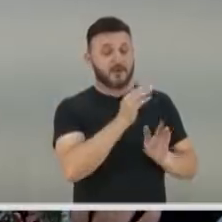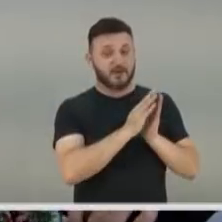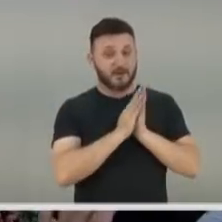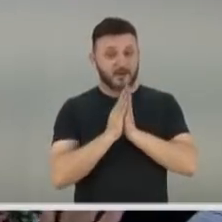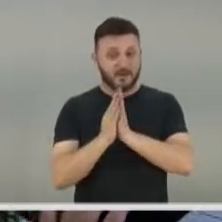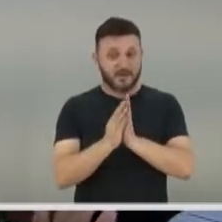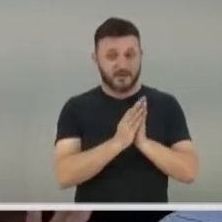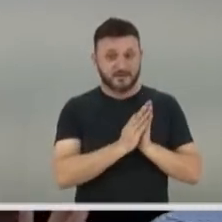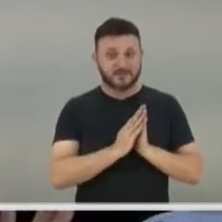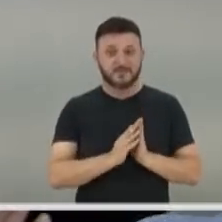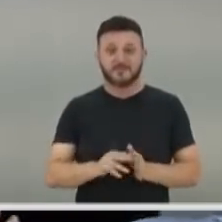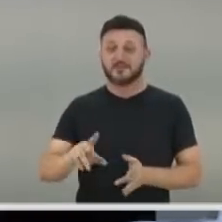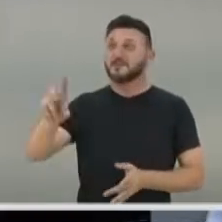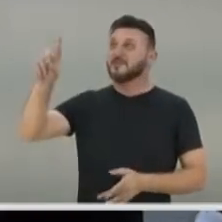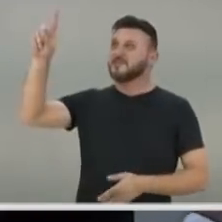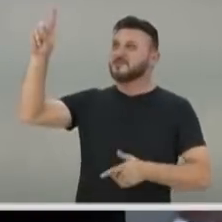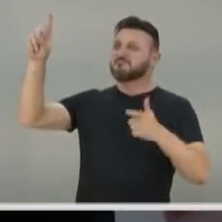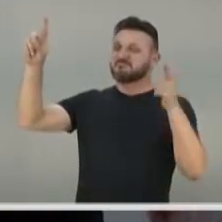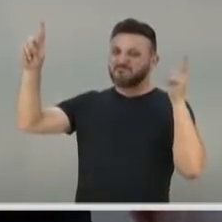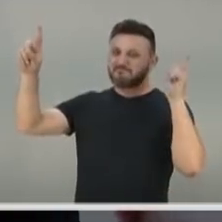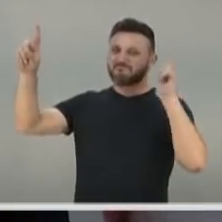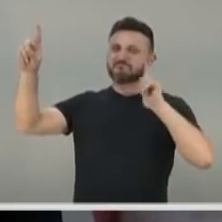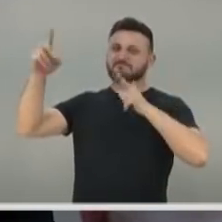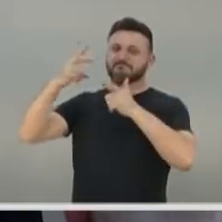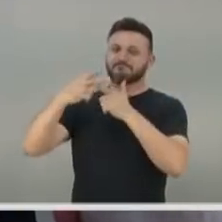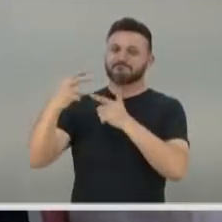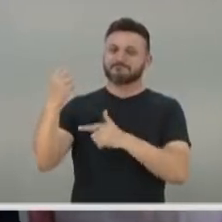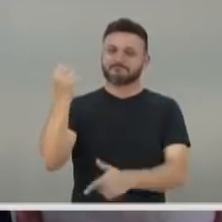em Deus alcançou a vitória.